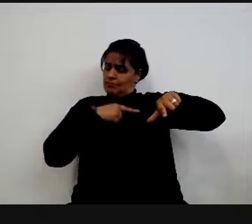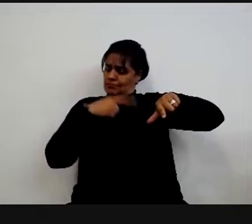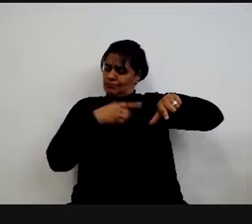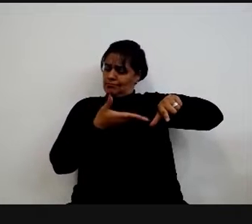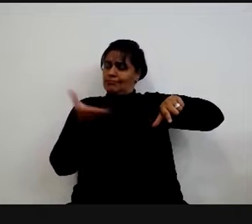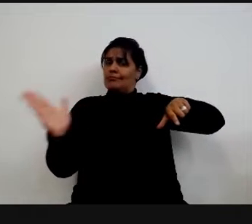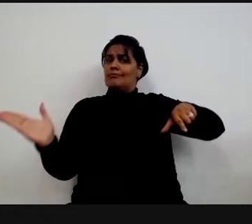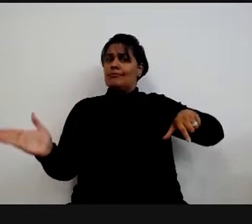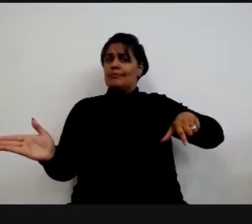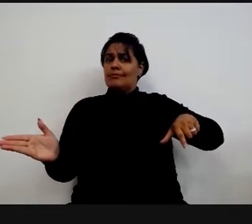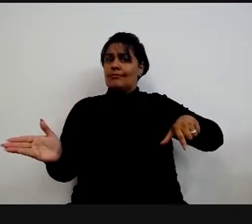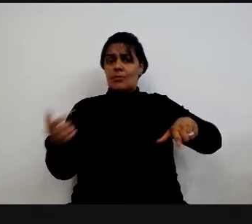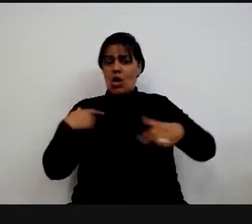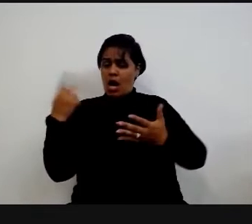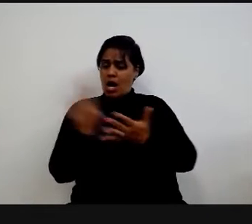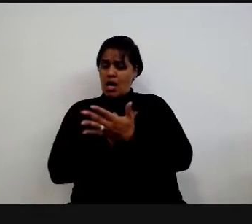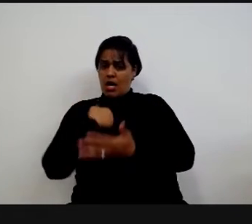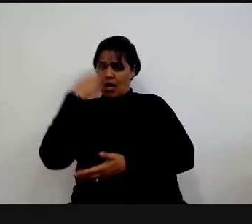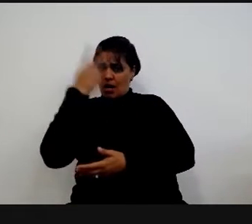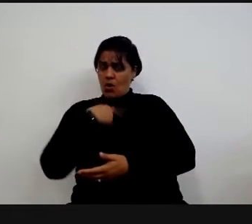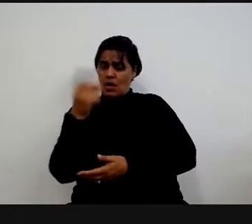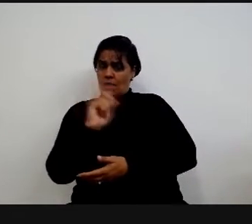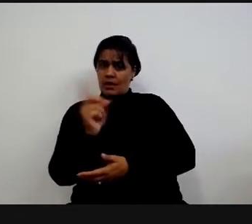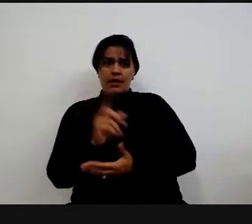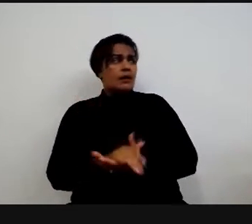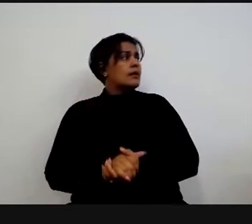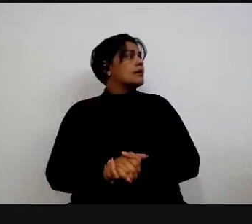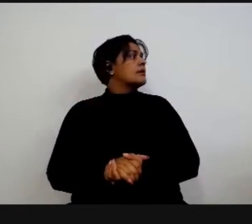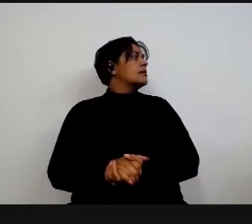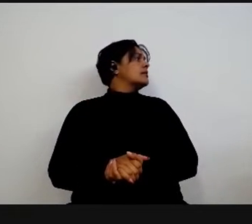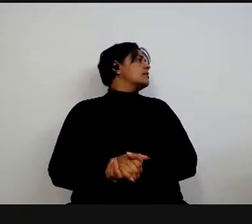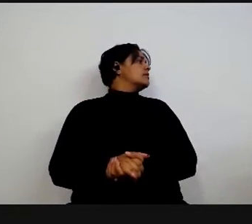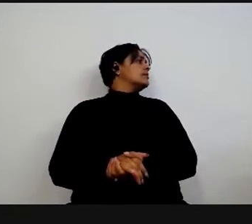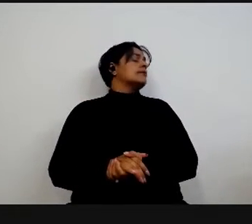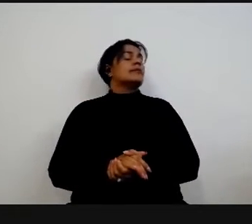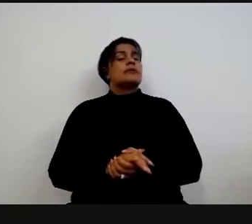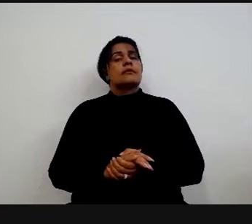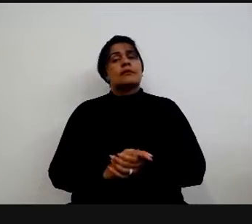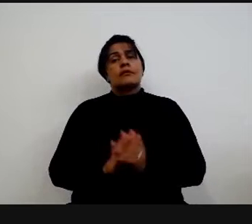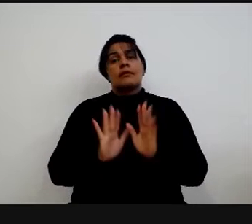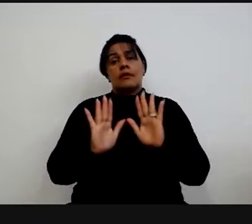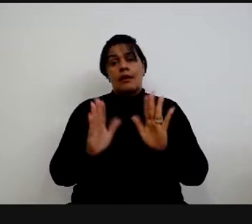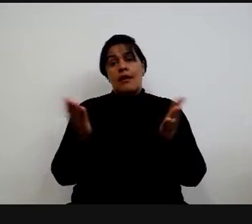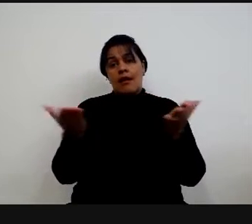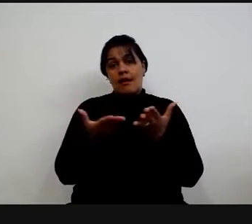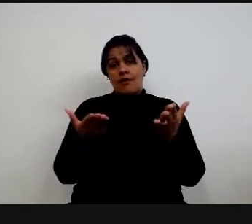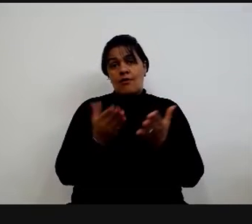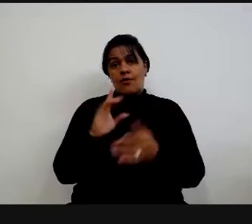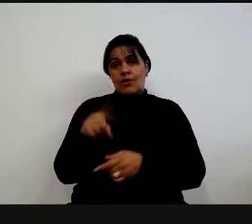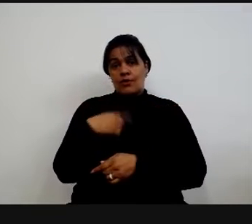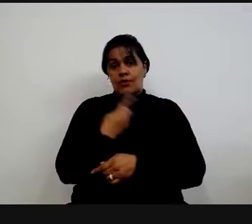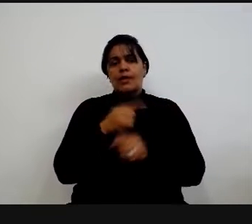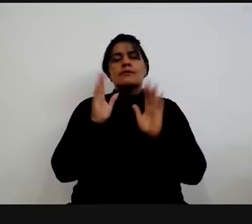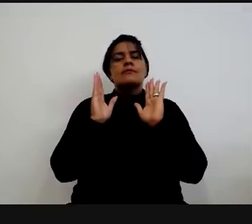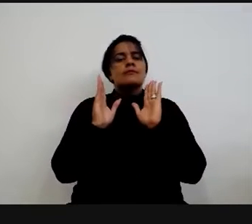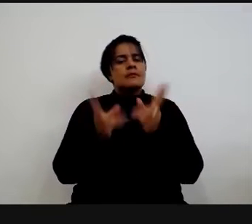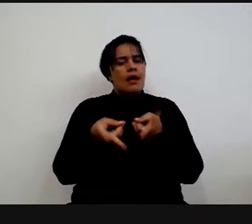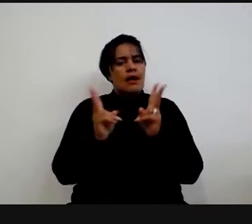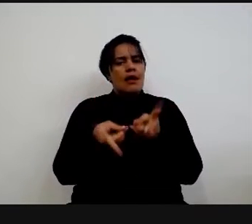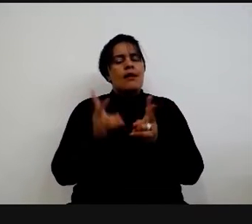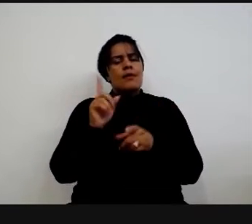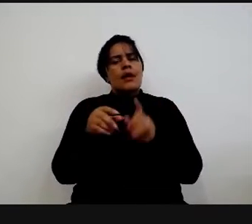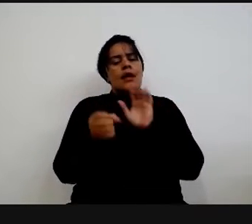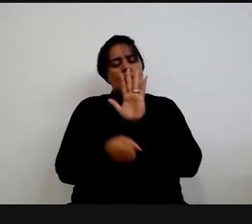saber o que não aconteceu comigo. Agora, a gente sempre esbarra na questão da quantidade de servidores que a gente